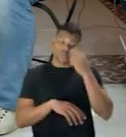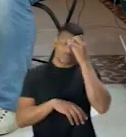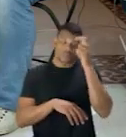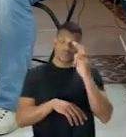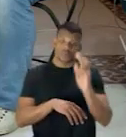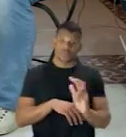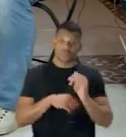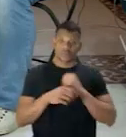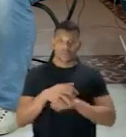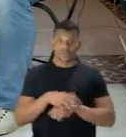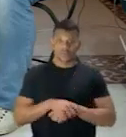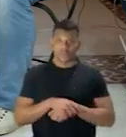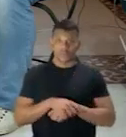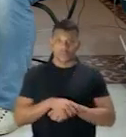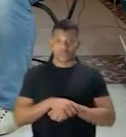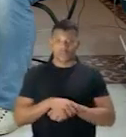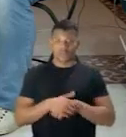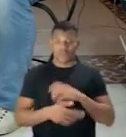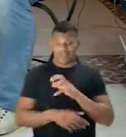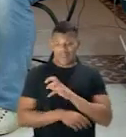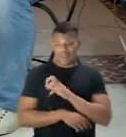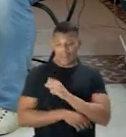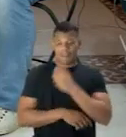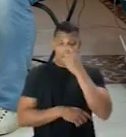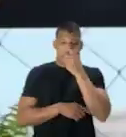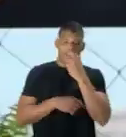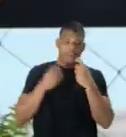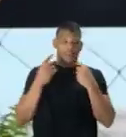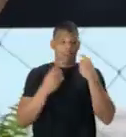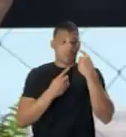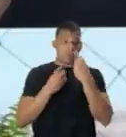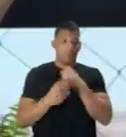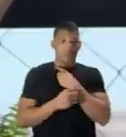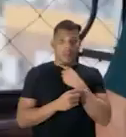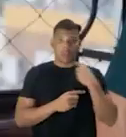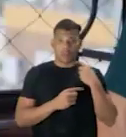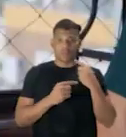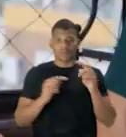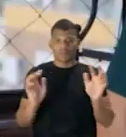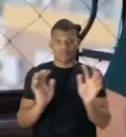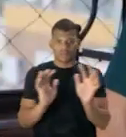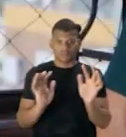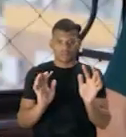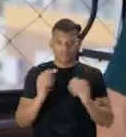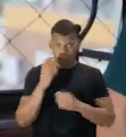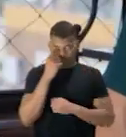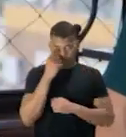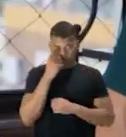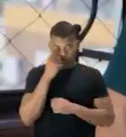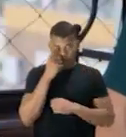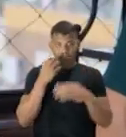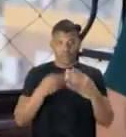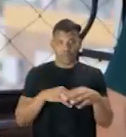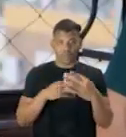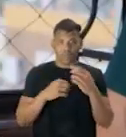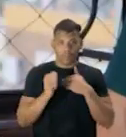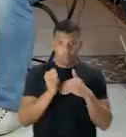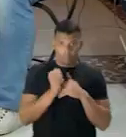Malandro não morre de mal de amar. Nem tem como esconder a